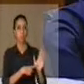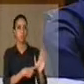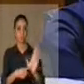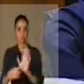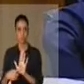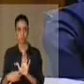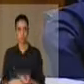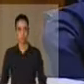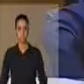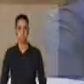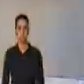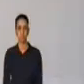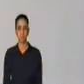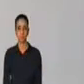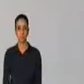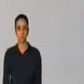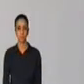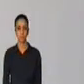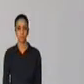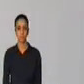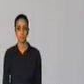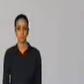todos.